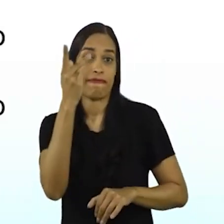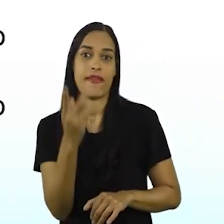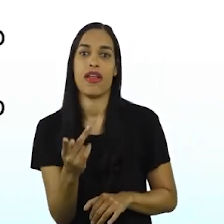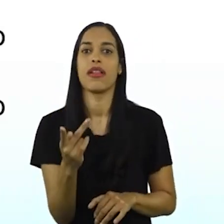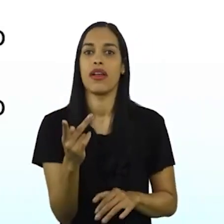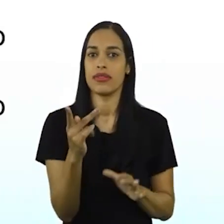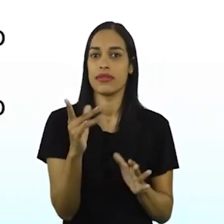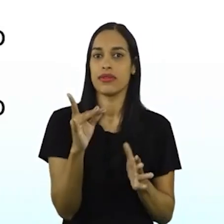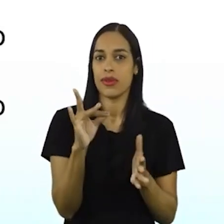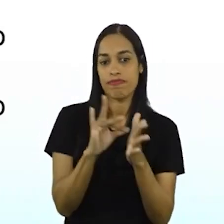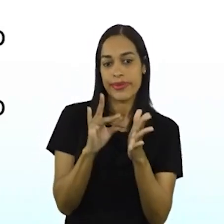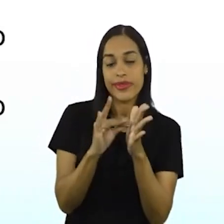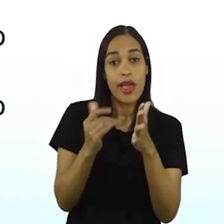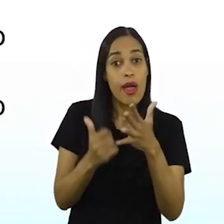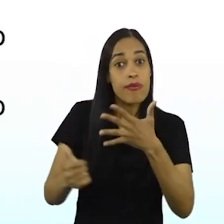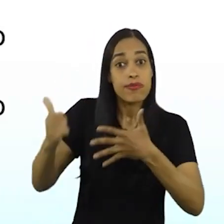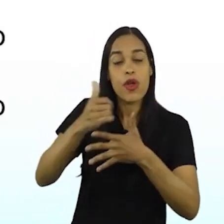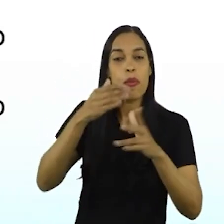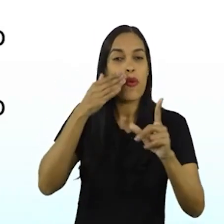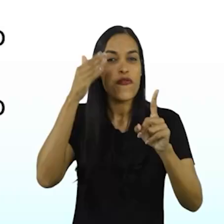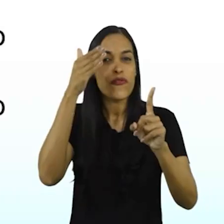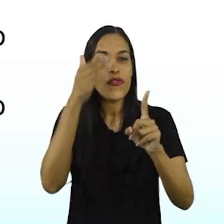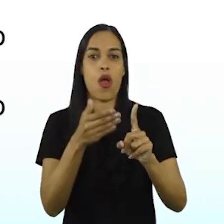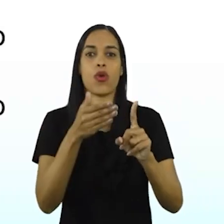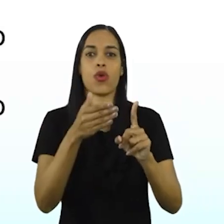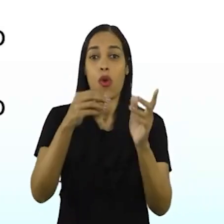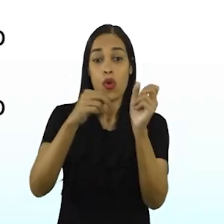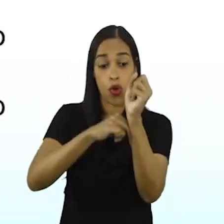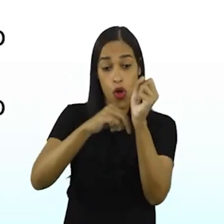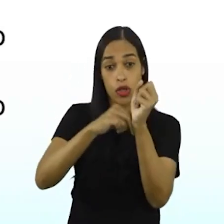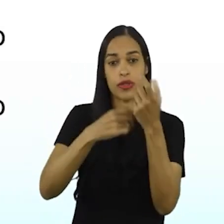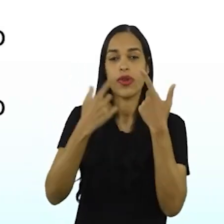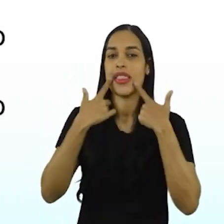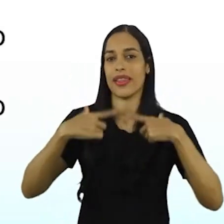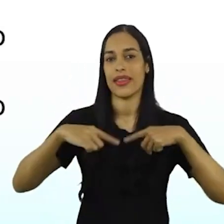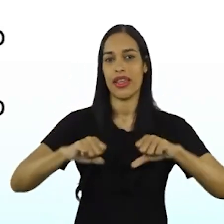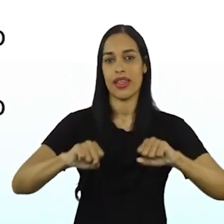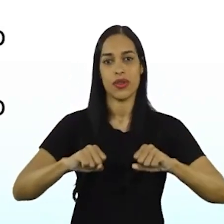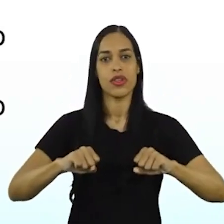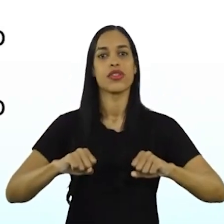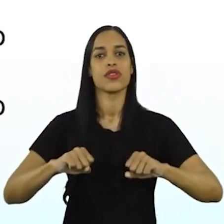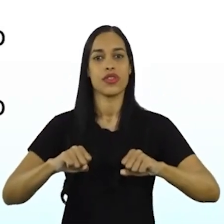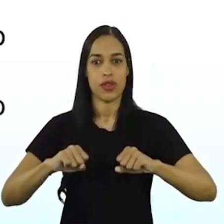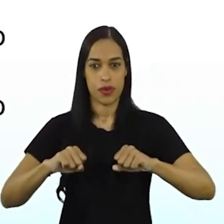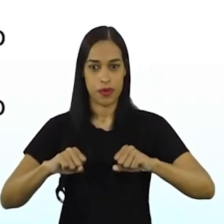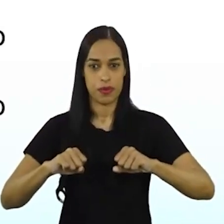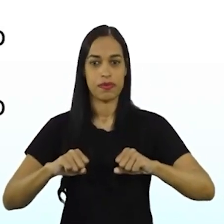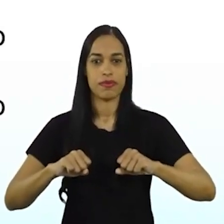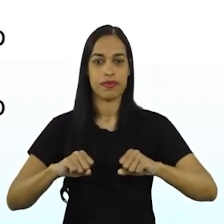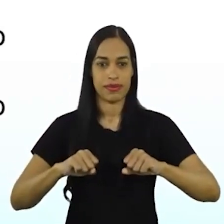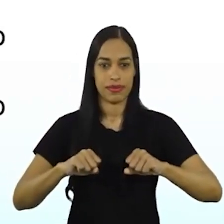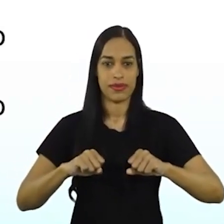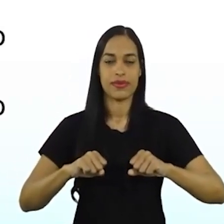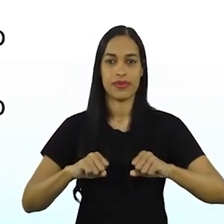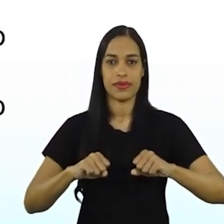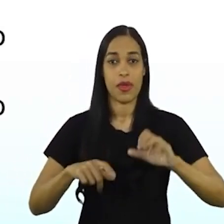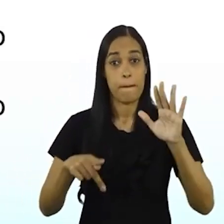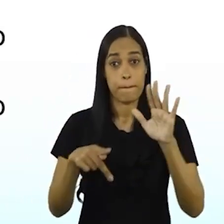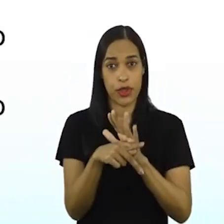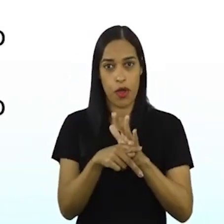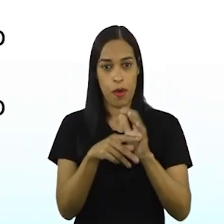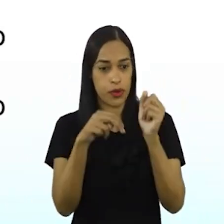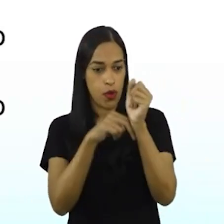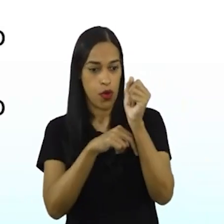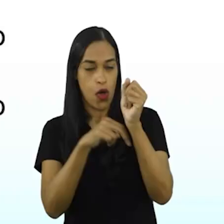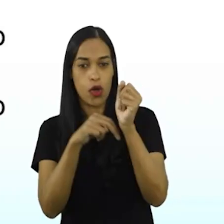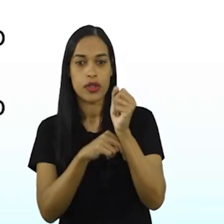sendo dito. Não é? O discurso do enunciador tem como foco o próprio código linguístico, o próprio código. Não, se